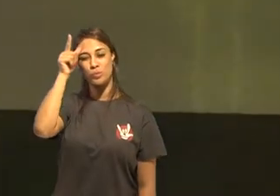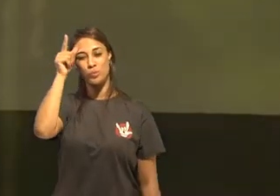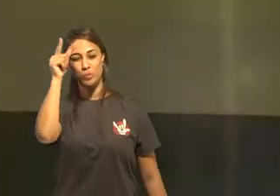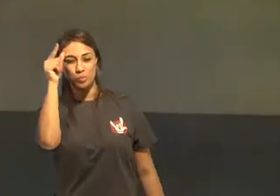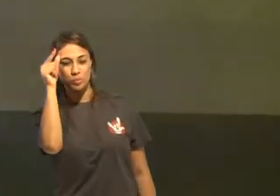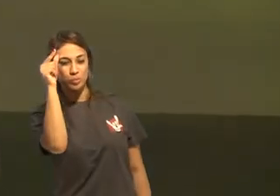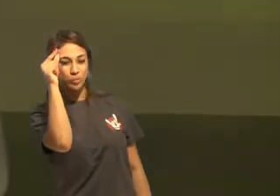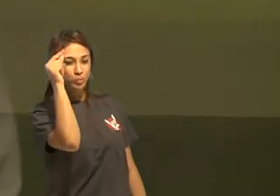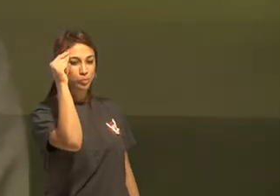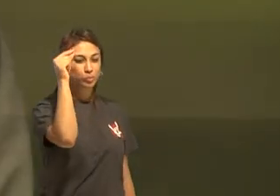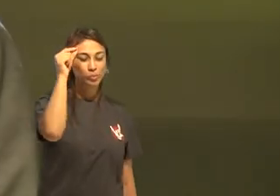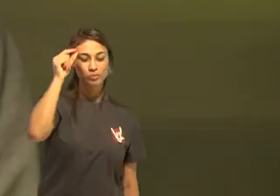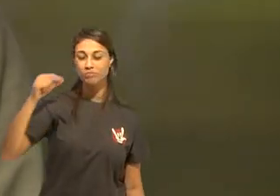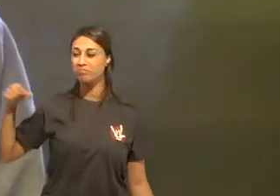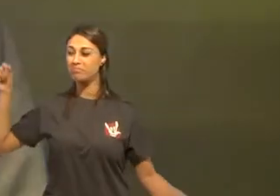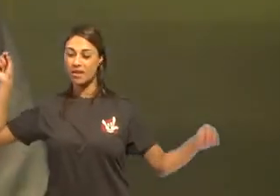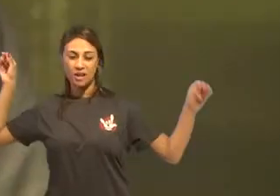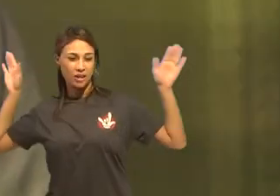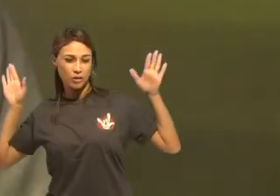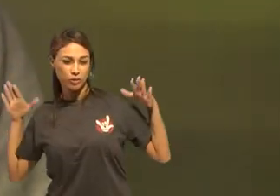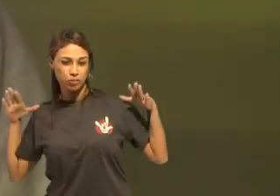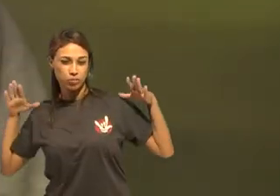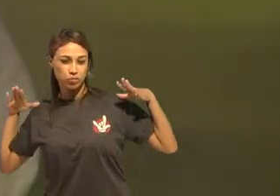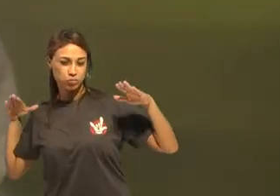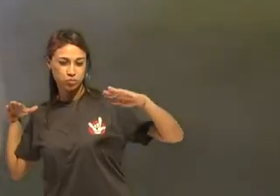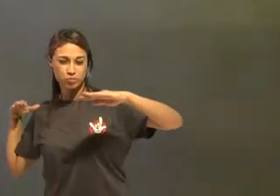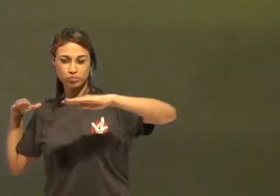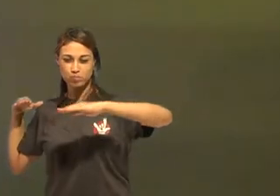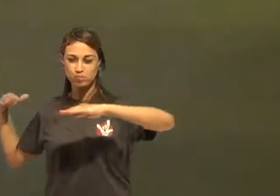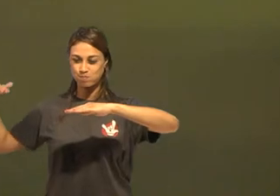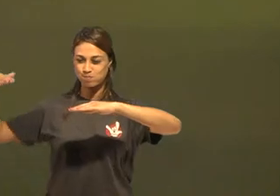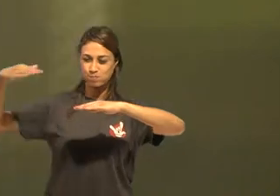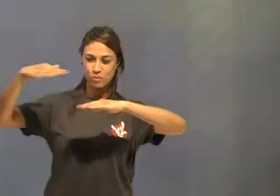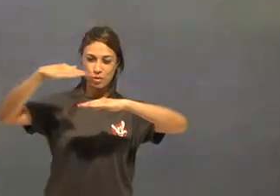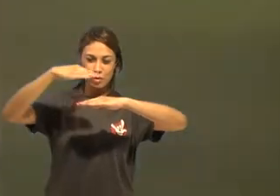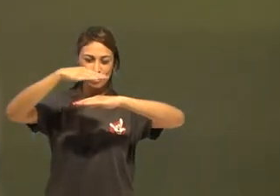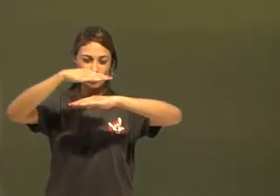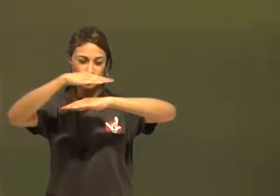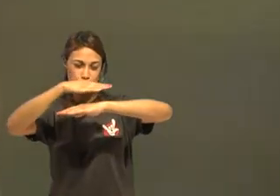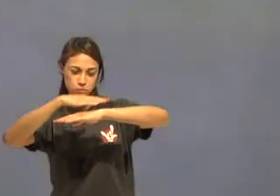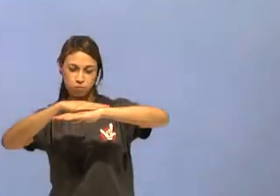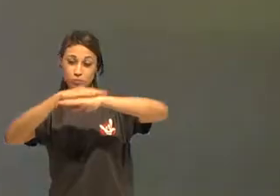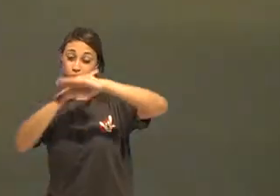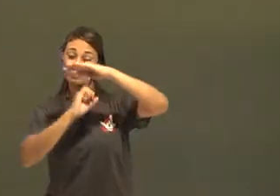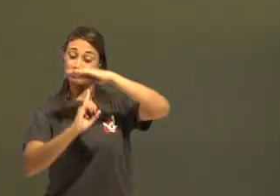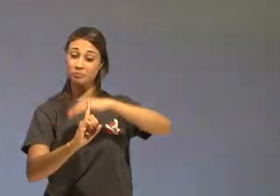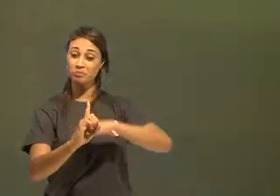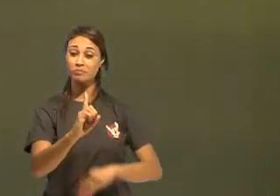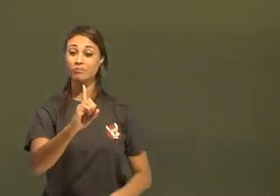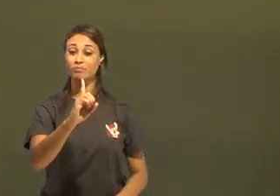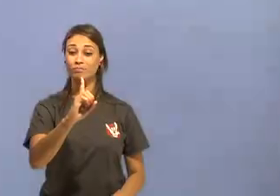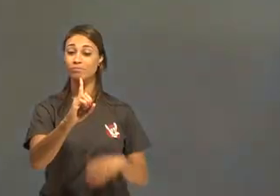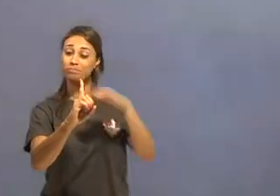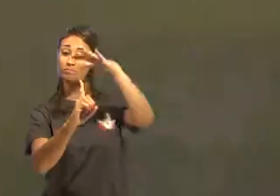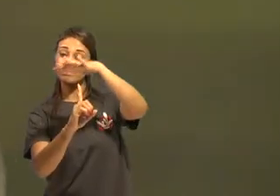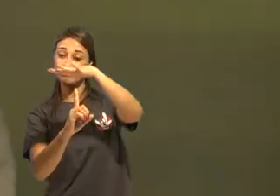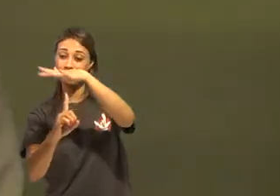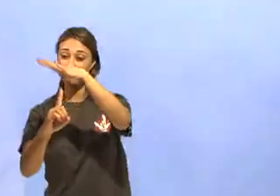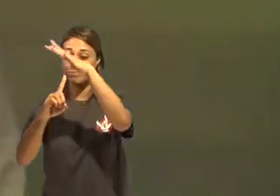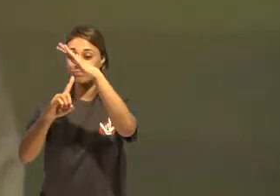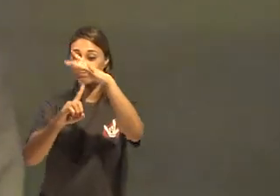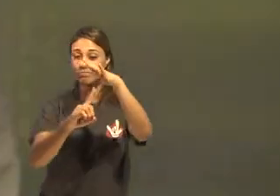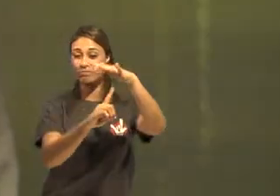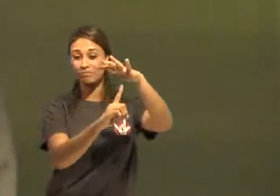descansar. Ele me cobre com suas penas e debaixo de suas asas